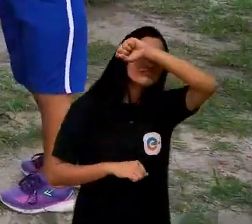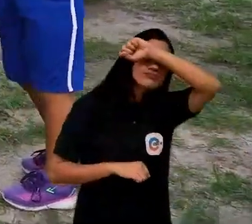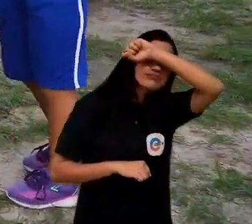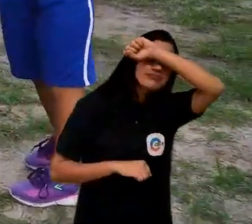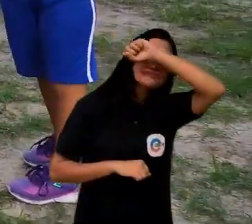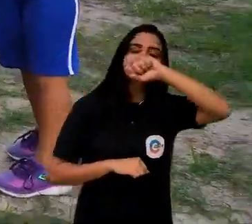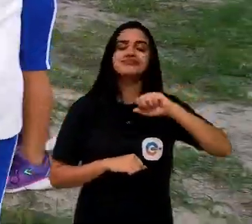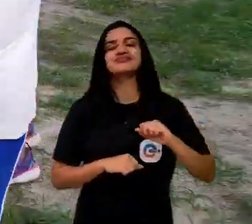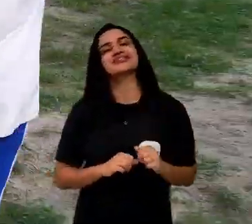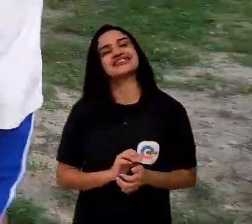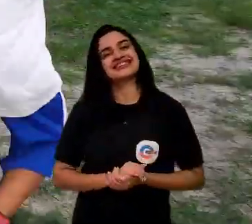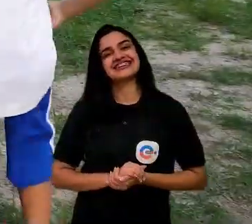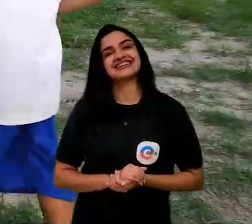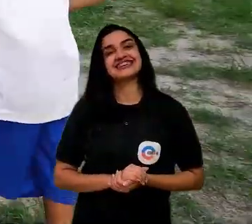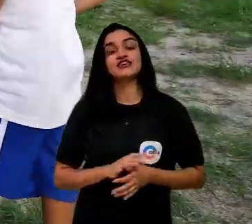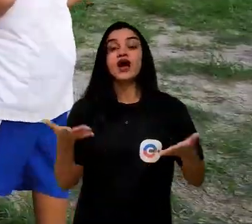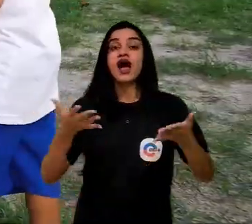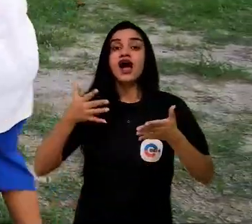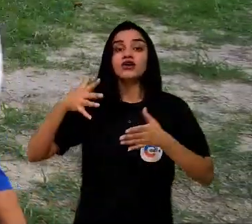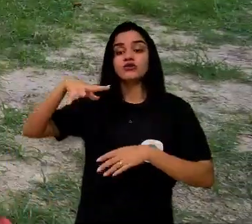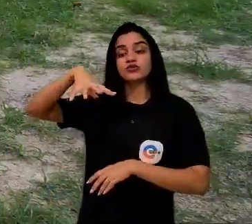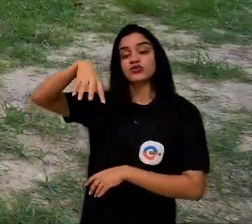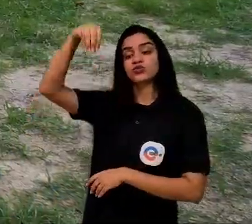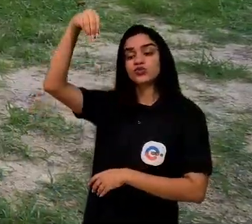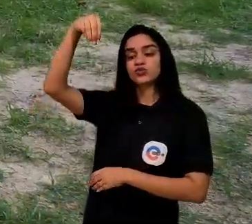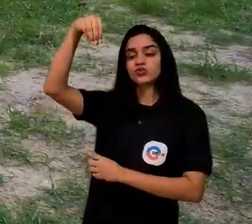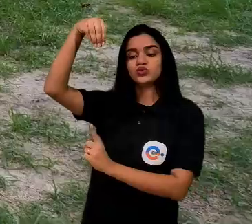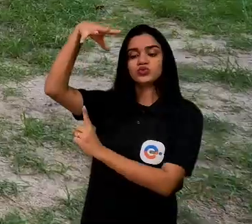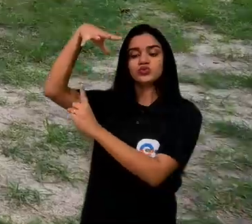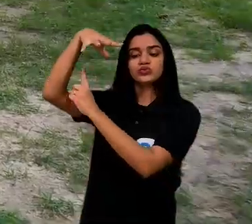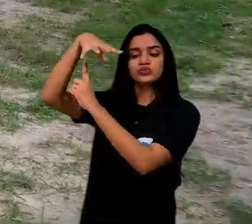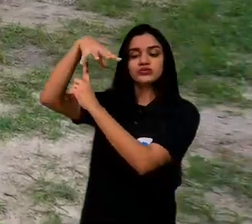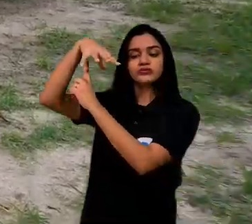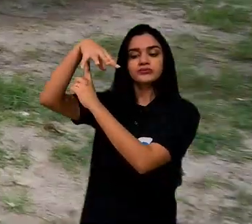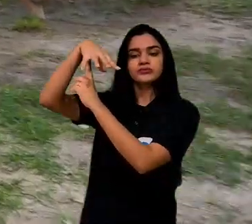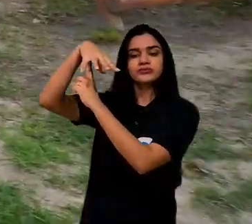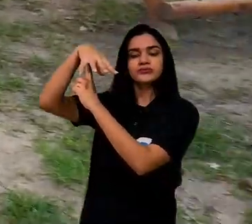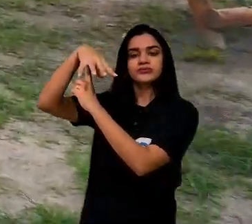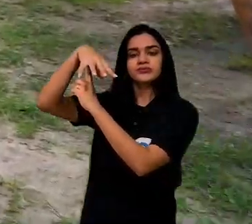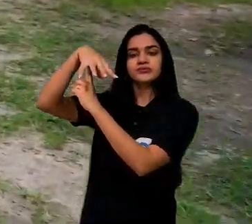Eita, vamos fazer assim, chuveirinho. Chuveirinho.